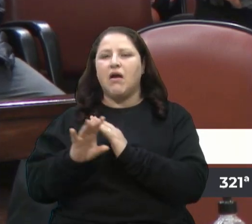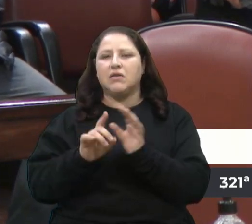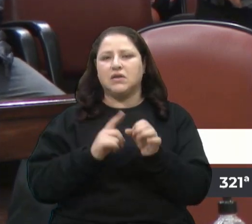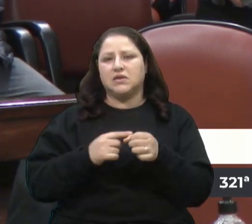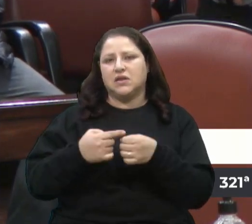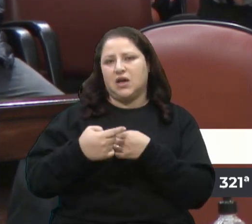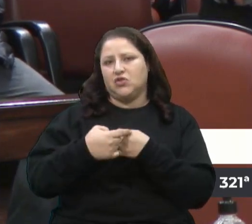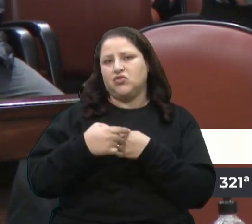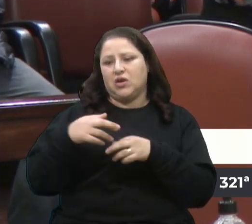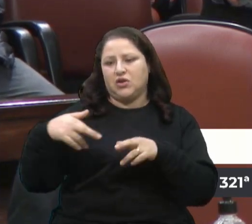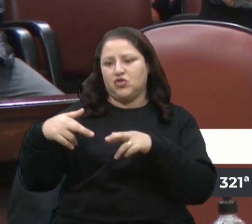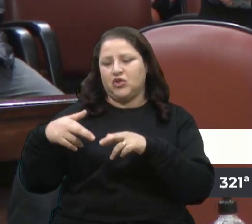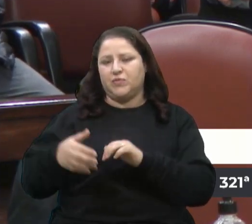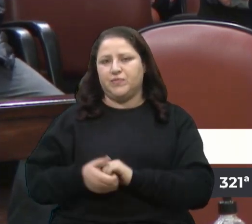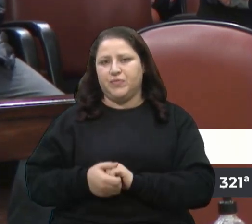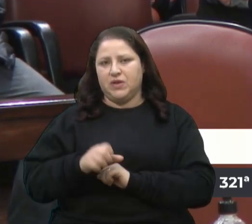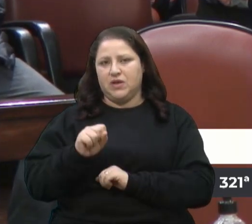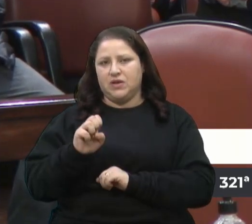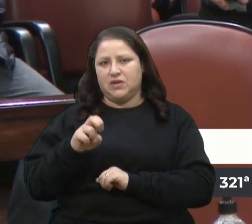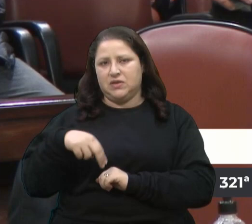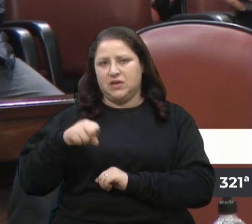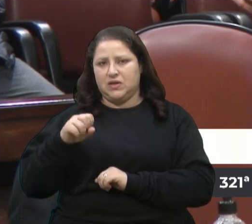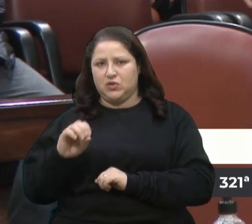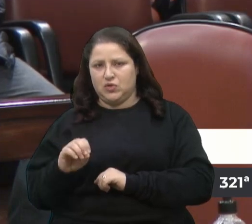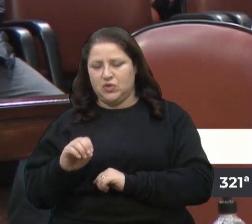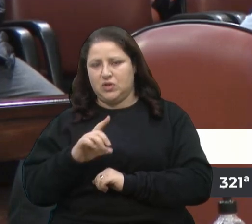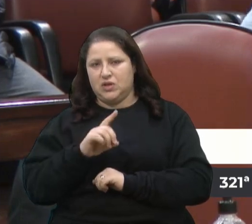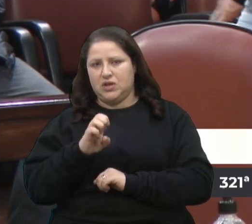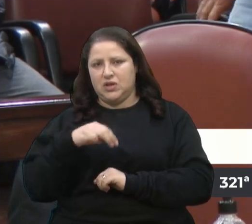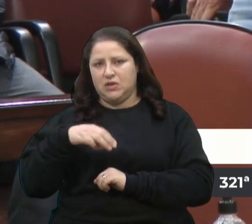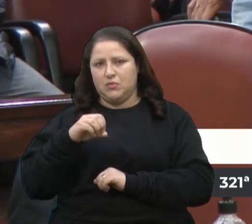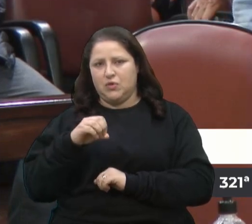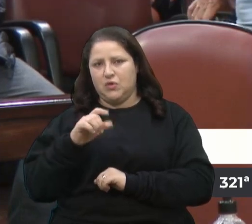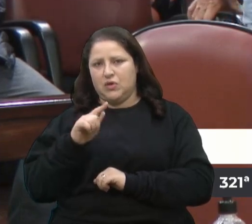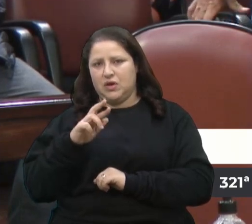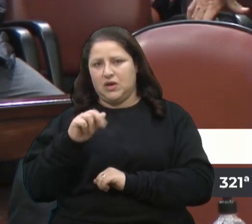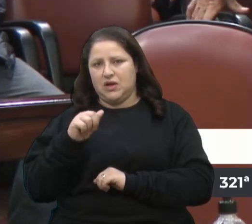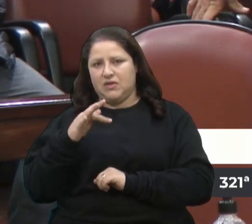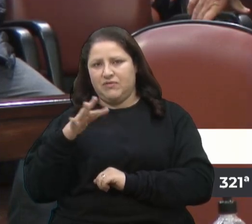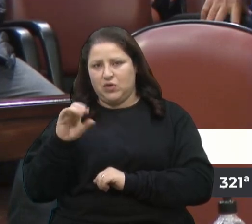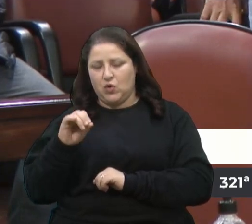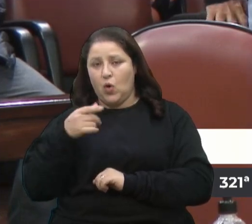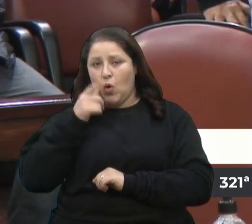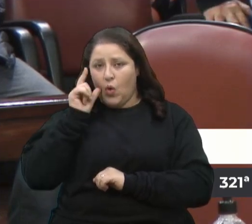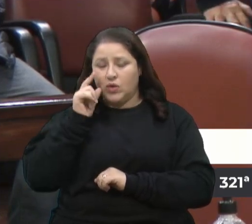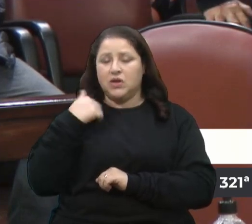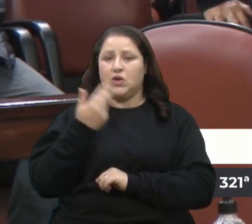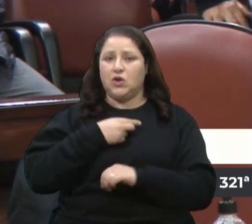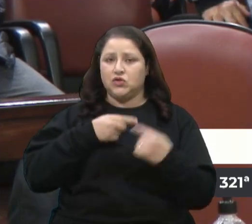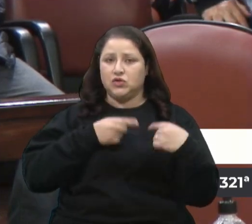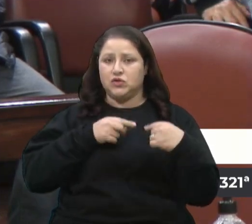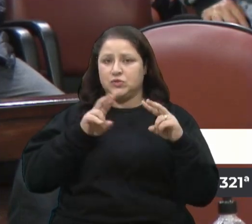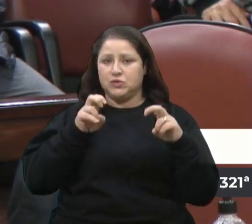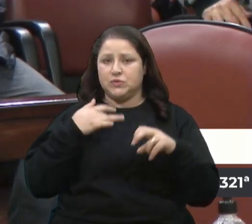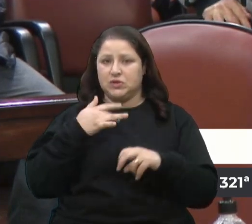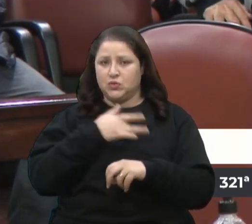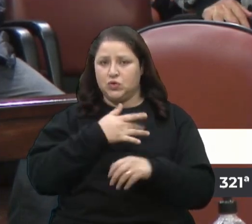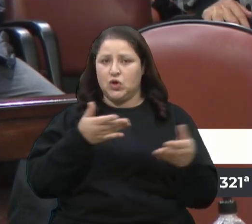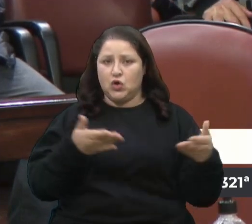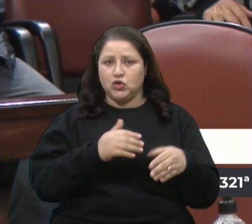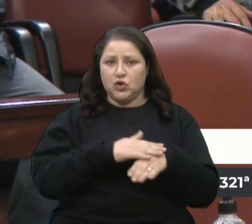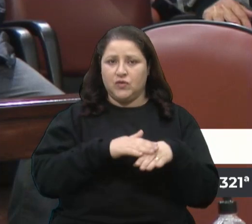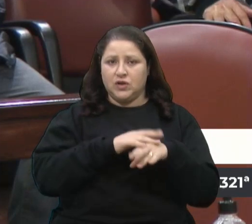saúde. Hoje a gente está discutindo a questão de números, de recursos. E a gente precisa de recursos